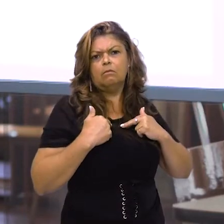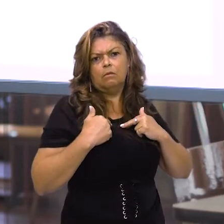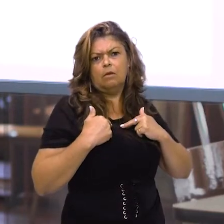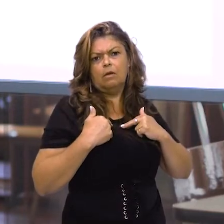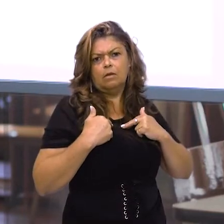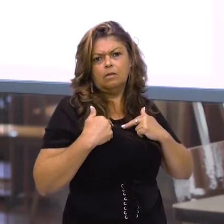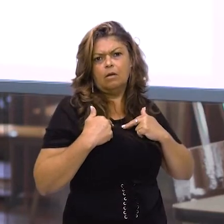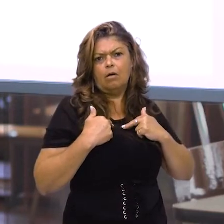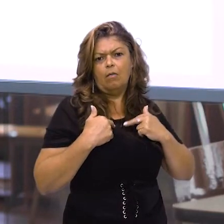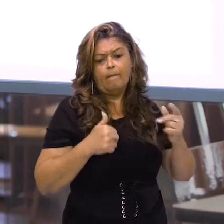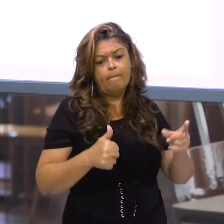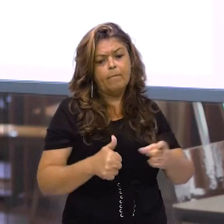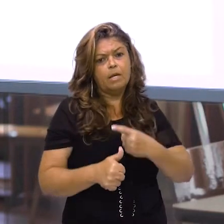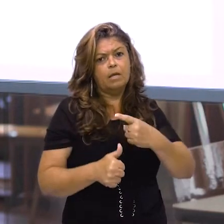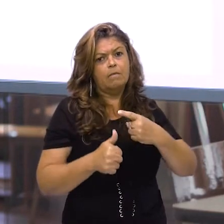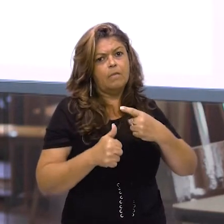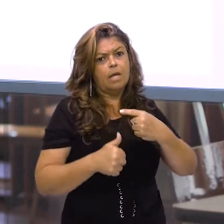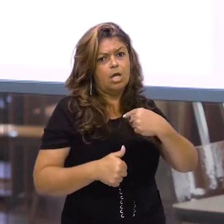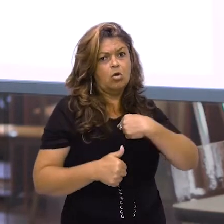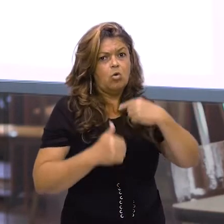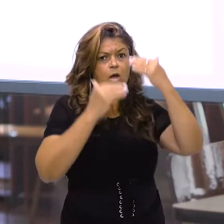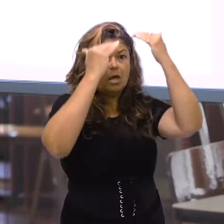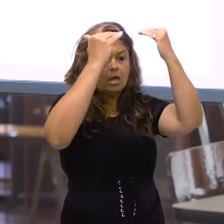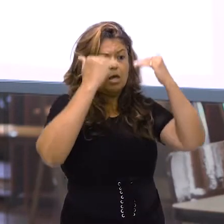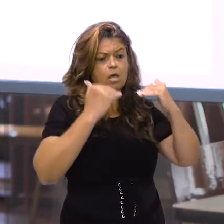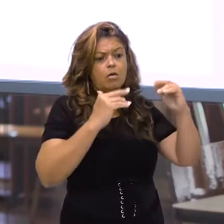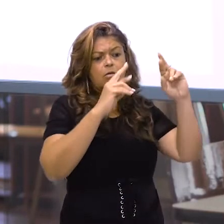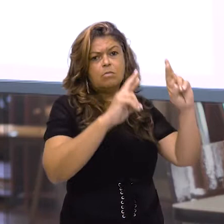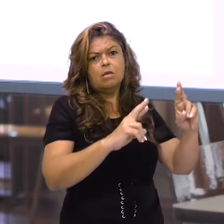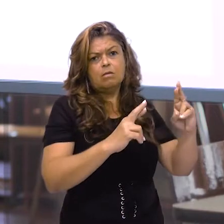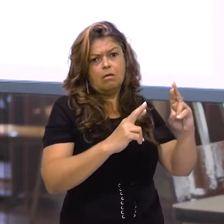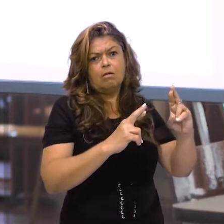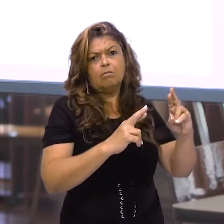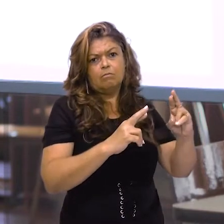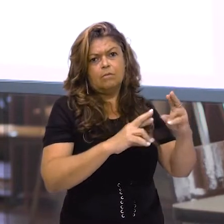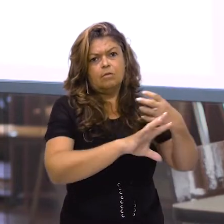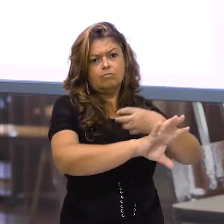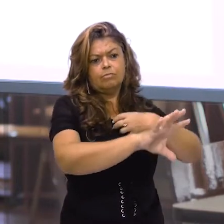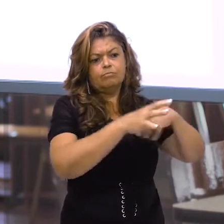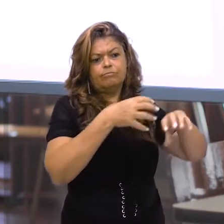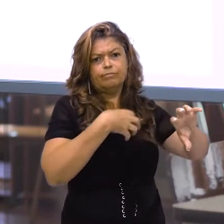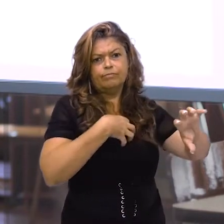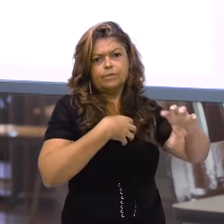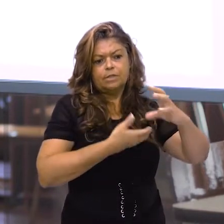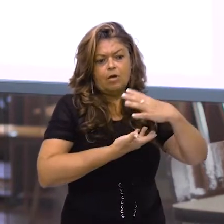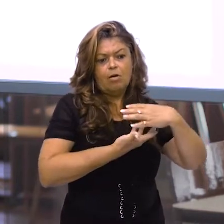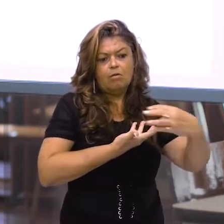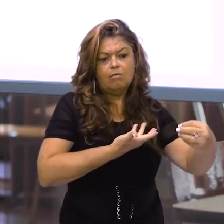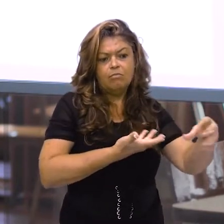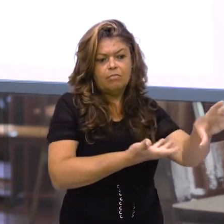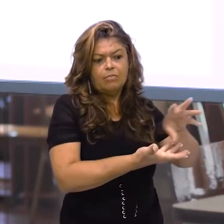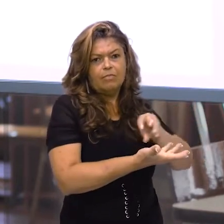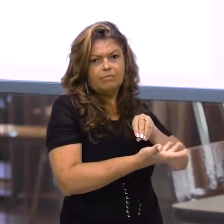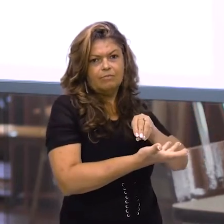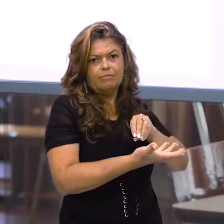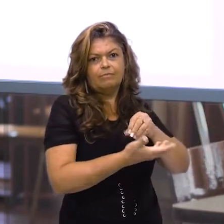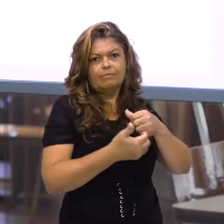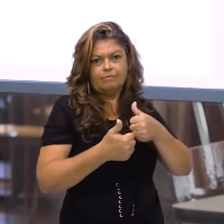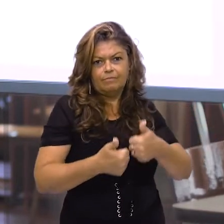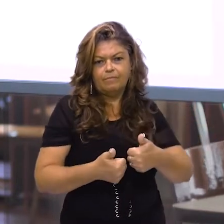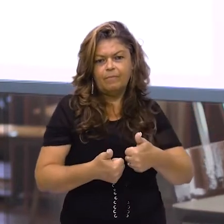eu faço uma acolhida para essa pessoa, é porque eu também gostaria que ela fizesse isso por mim.